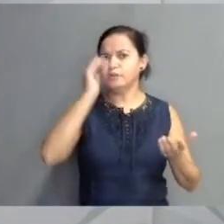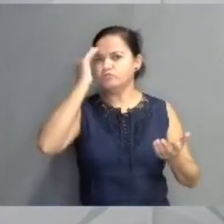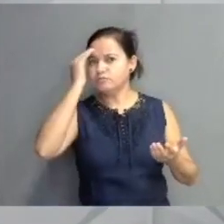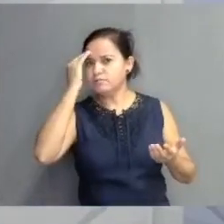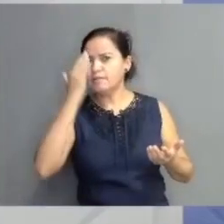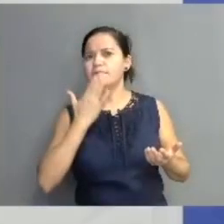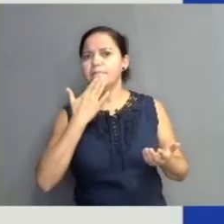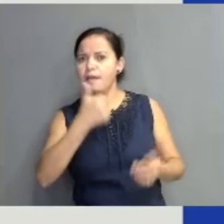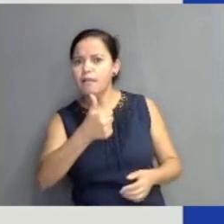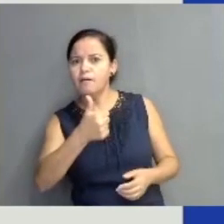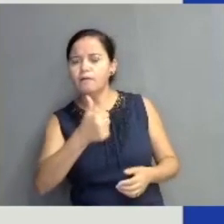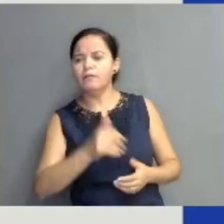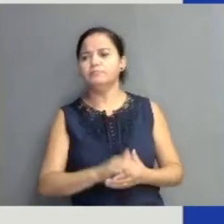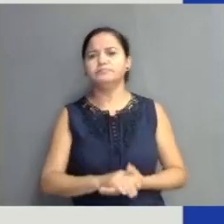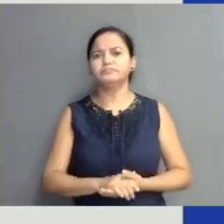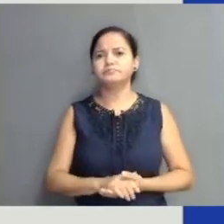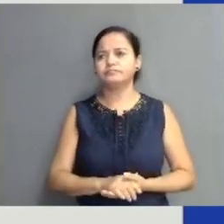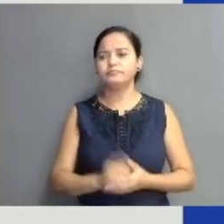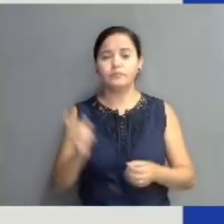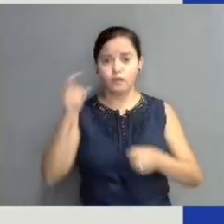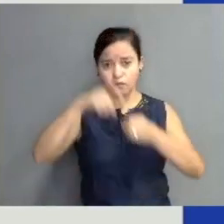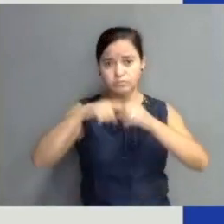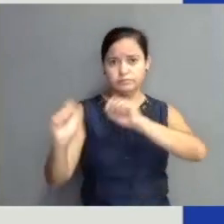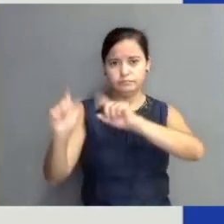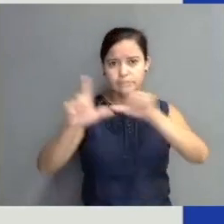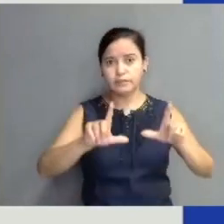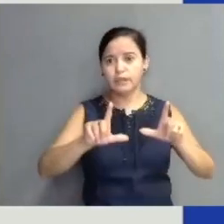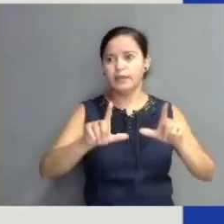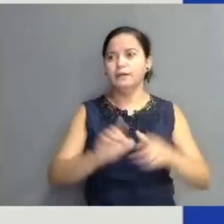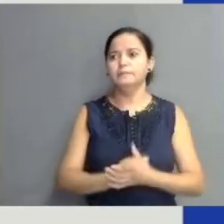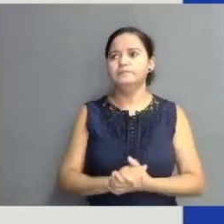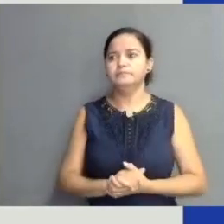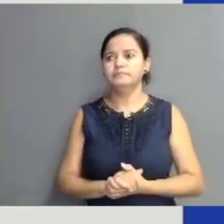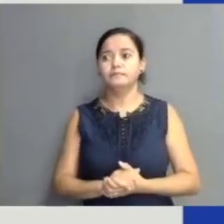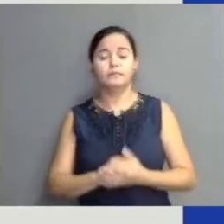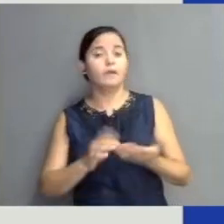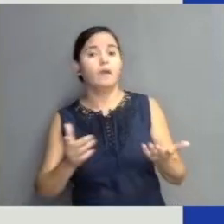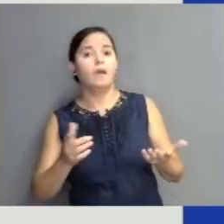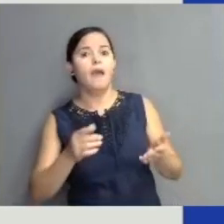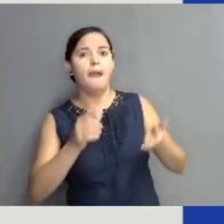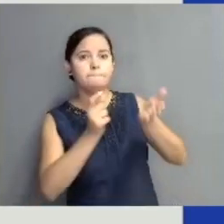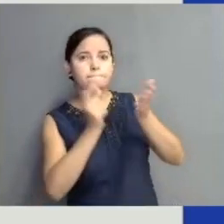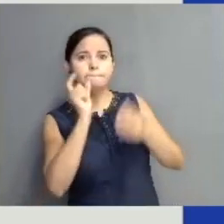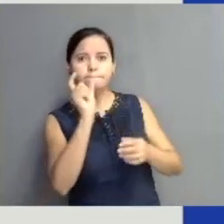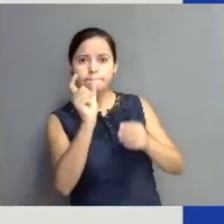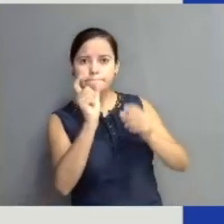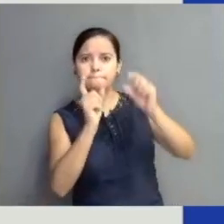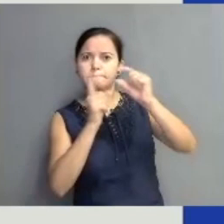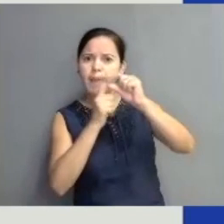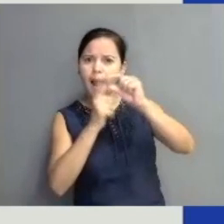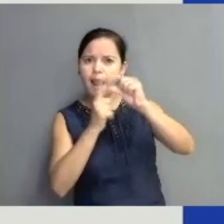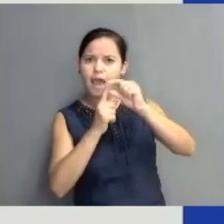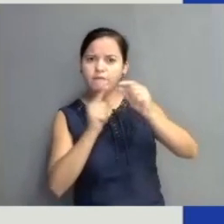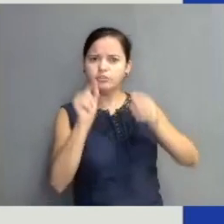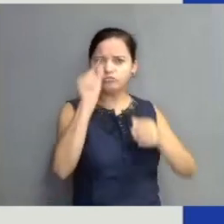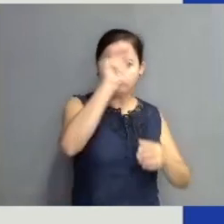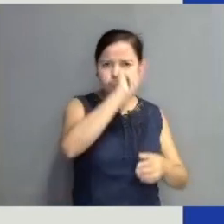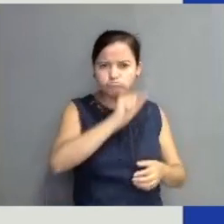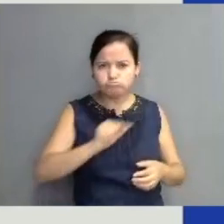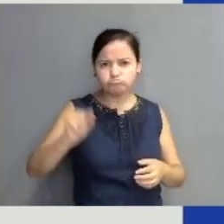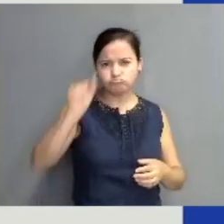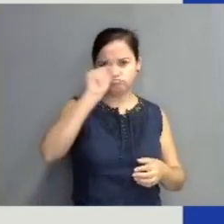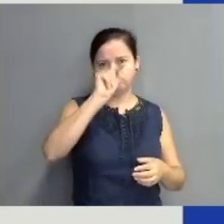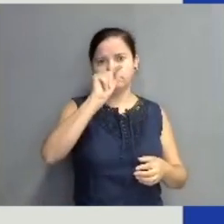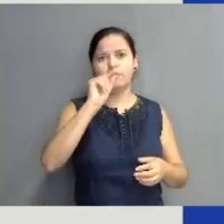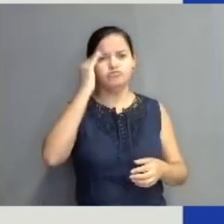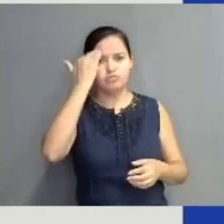melhor, voltando aqui para a nossa tela, então, circular essas palavras-chave, encontrá-las para a gente entender melhor, que é a dica